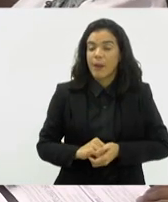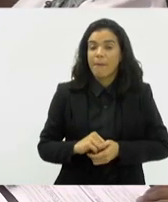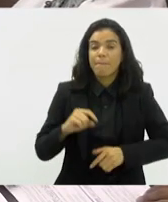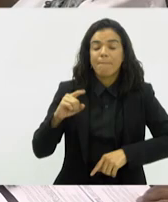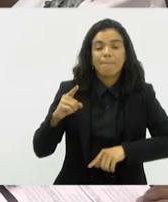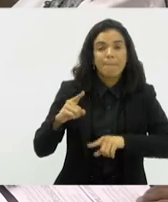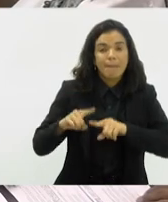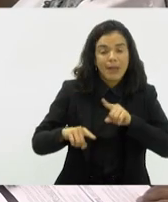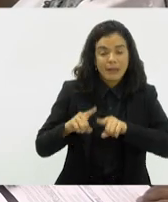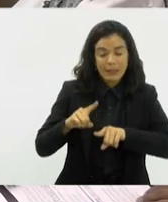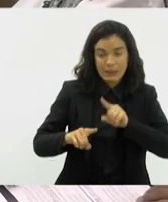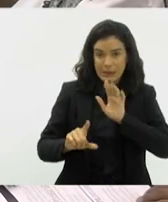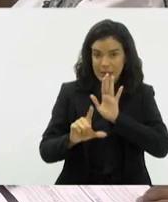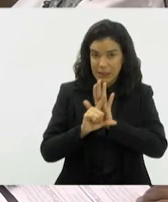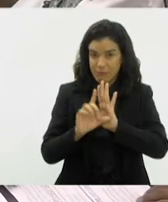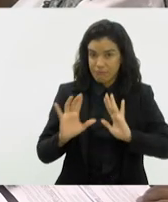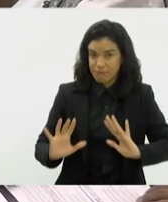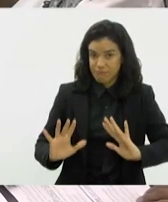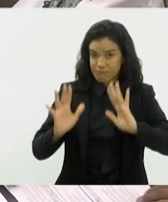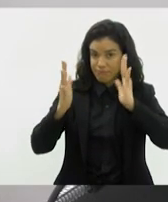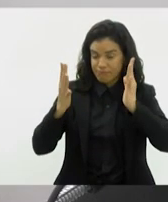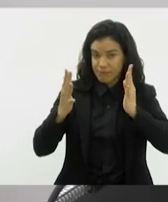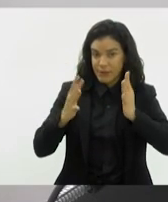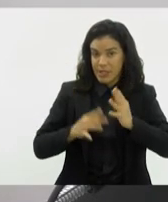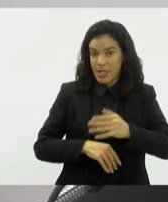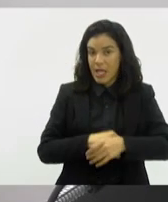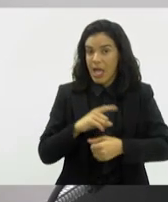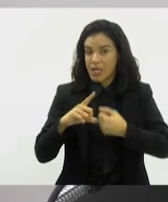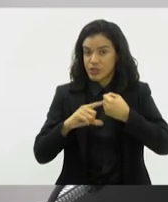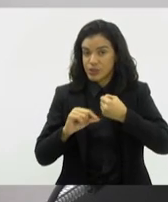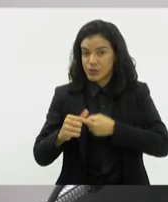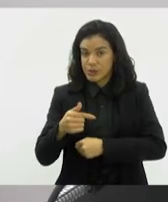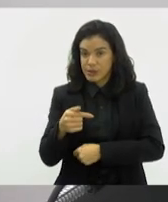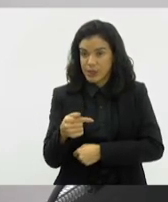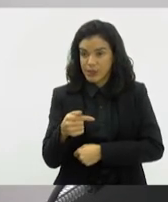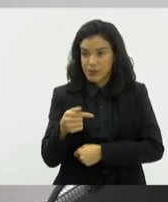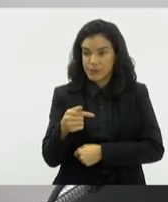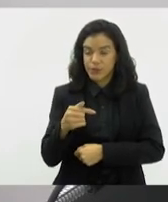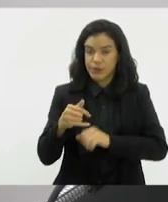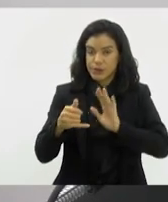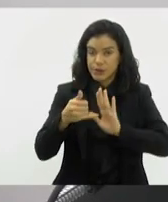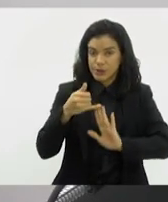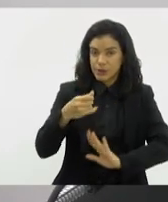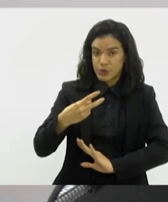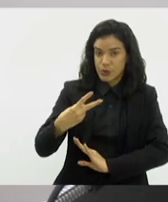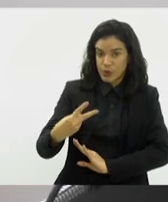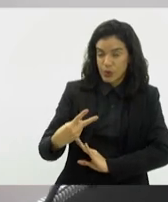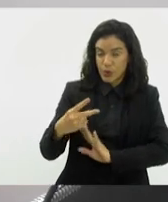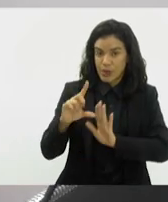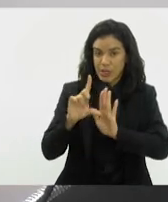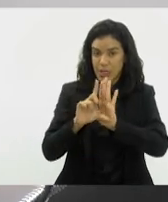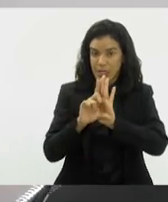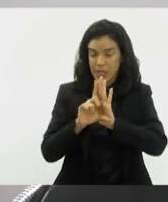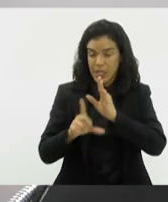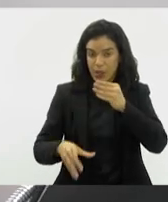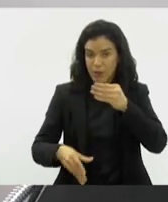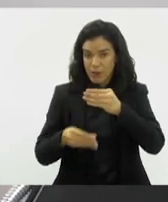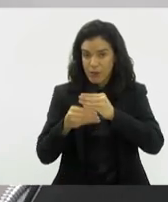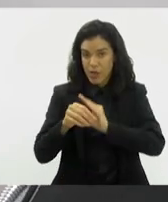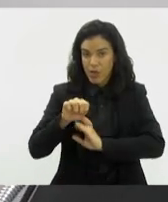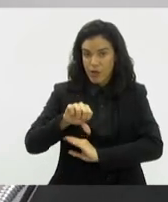inclusão de datas comemorativas. Artigo 7º, inciso 2, da Lei Complementar Federal